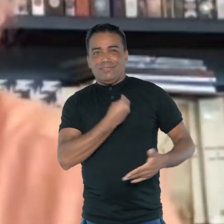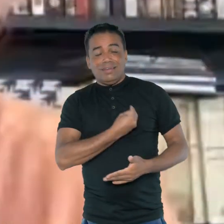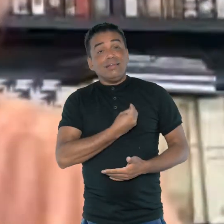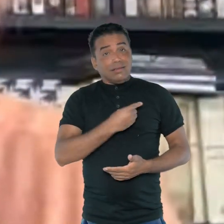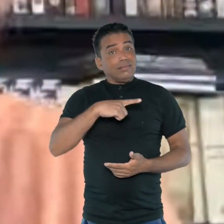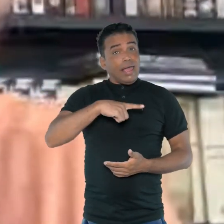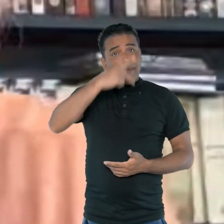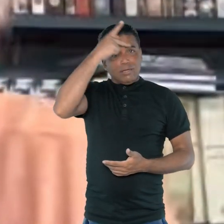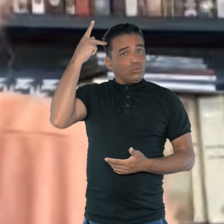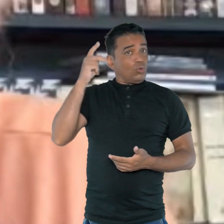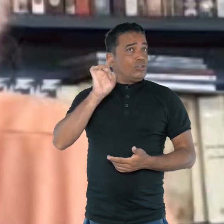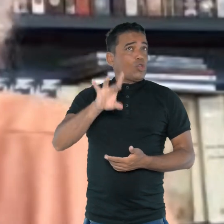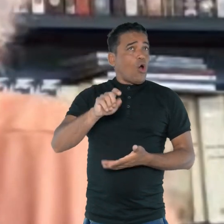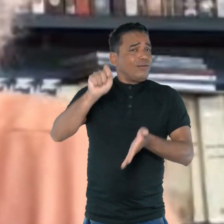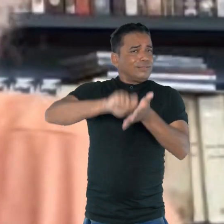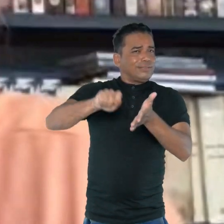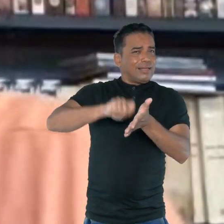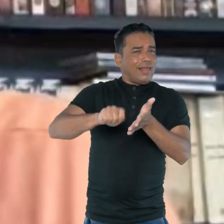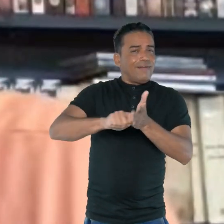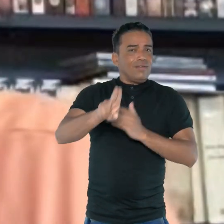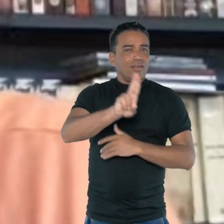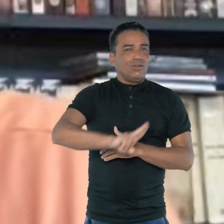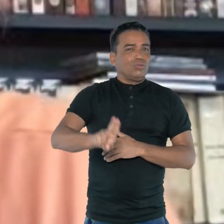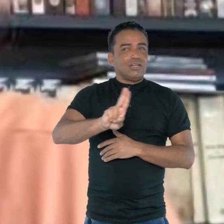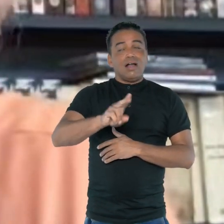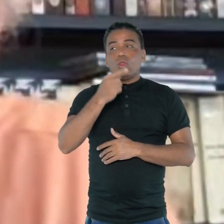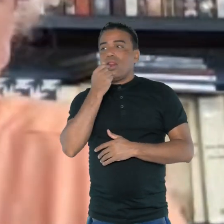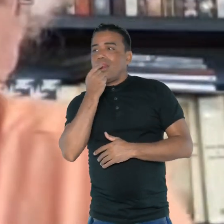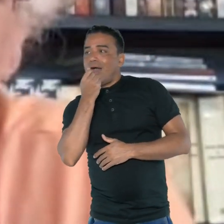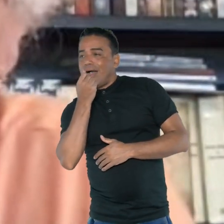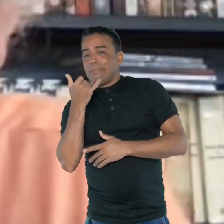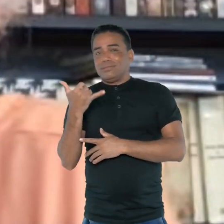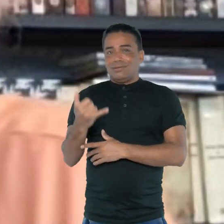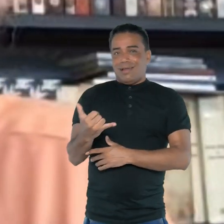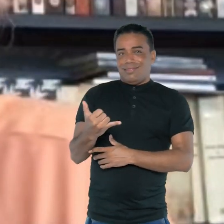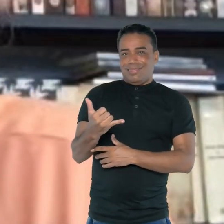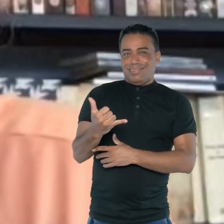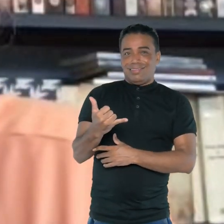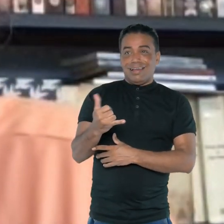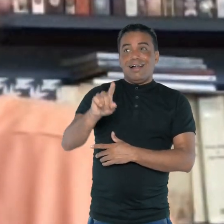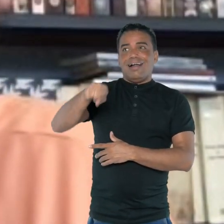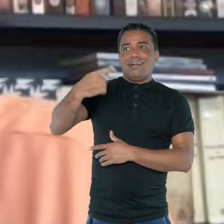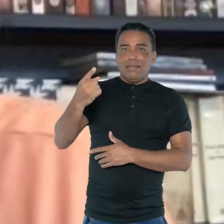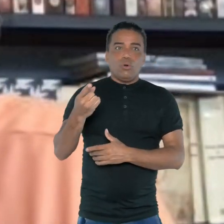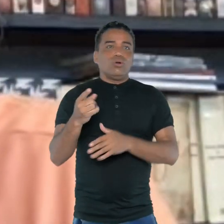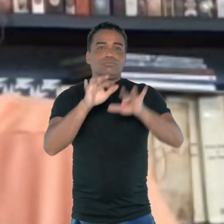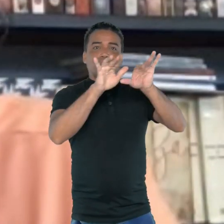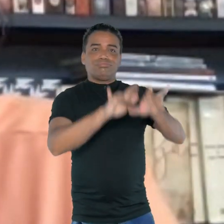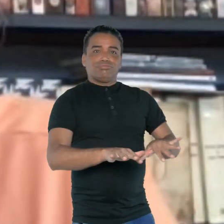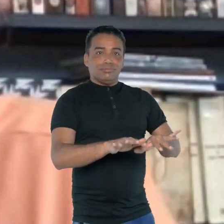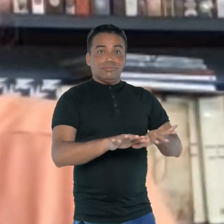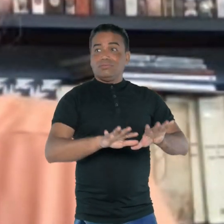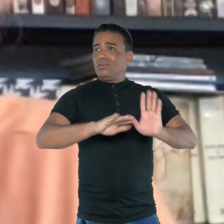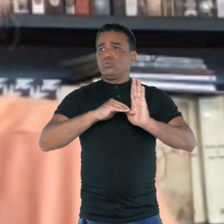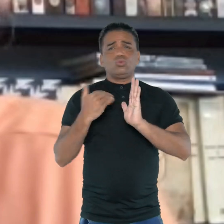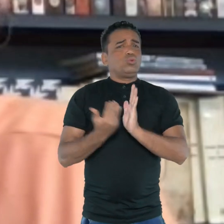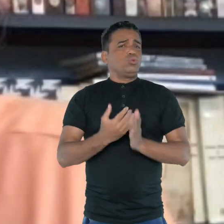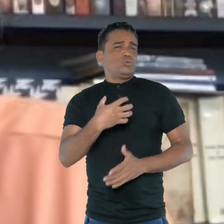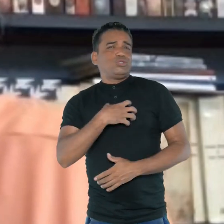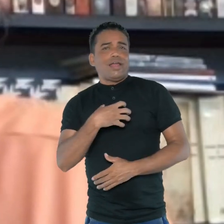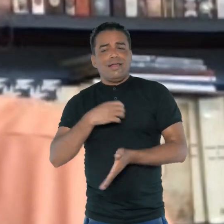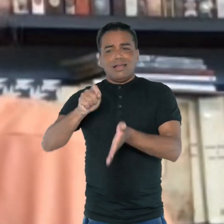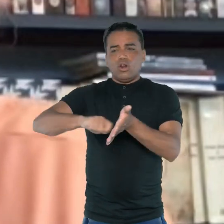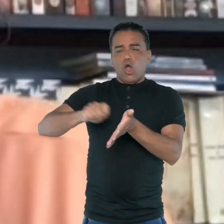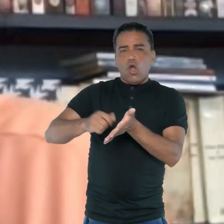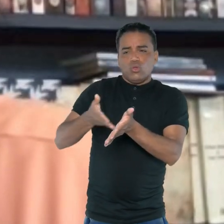só escreve usando lápis ou caneta, depois que passa limpo. Eu escrevo de tudo quanto é jeito, anoto